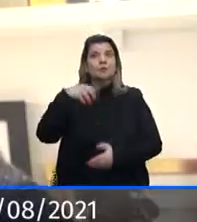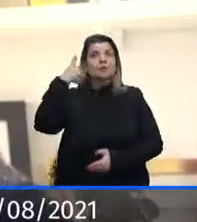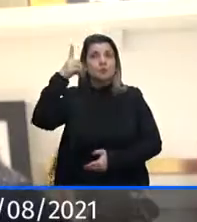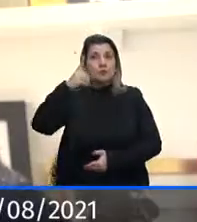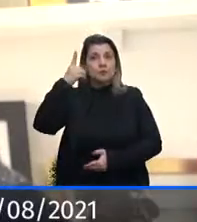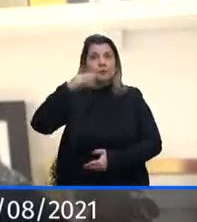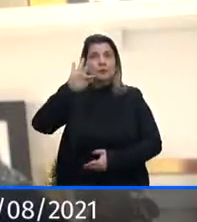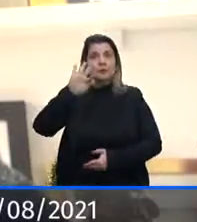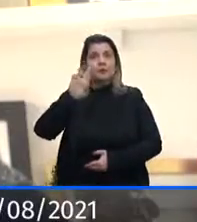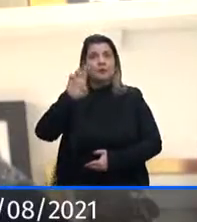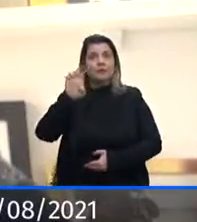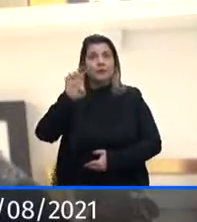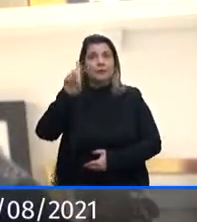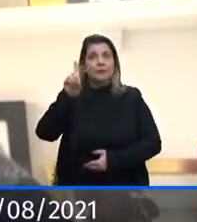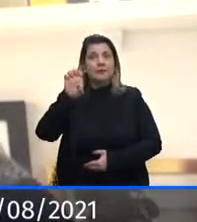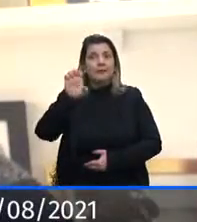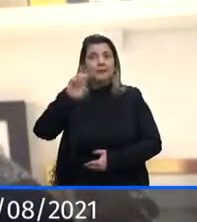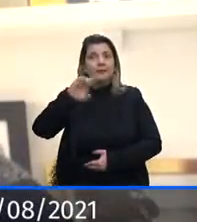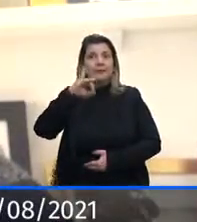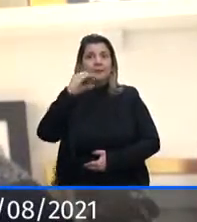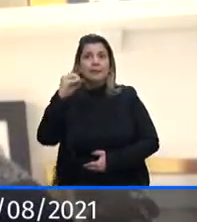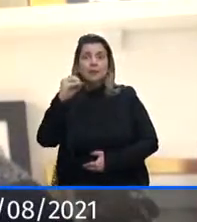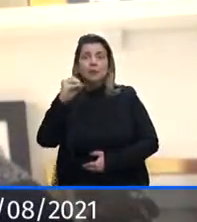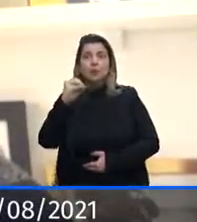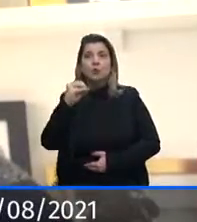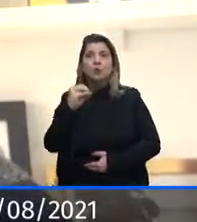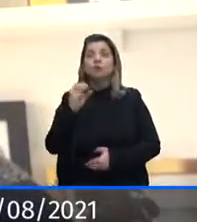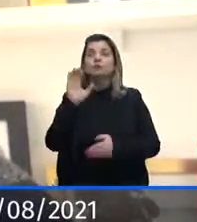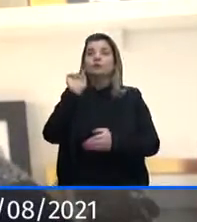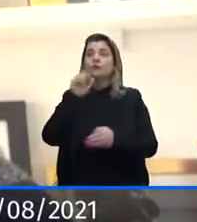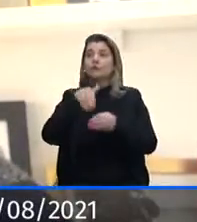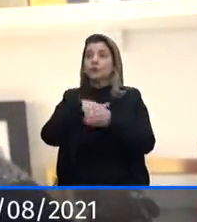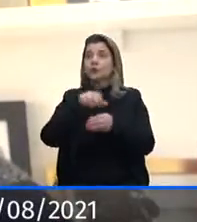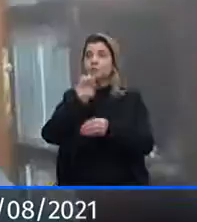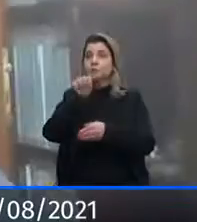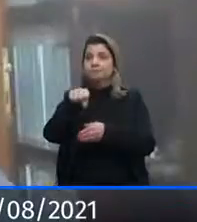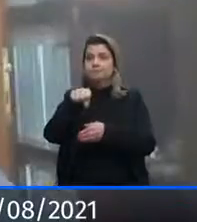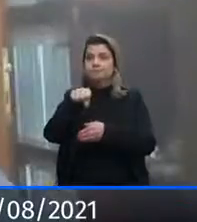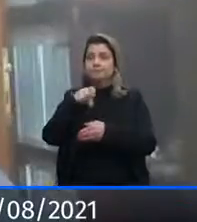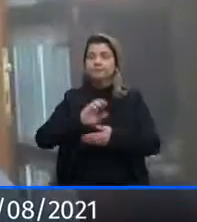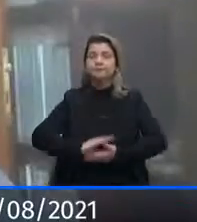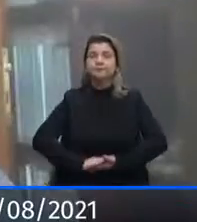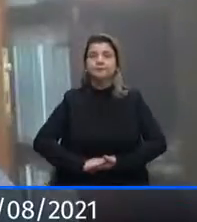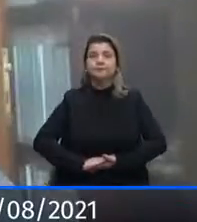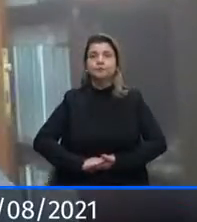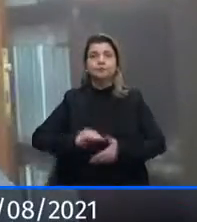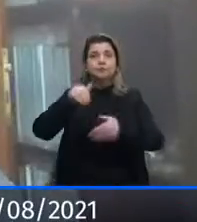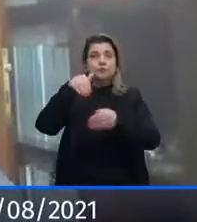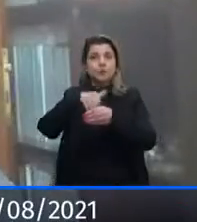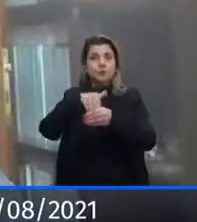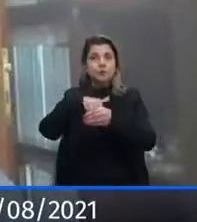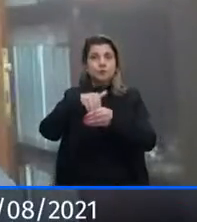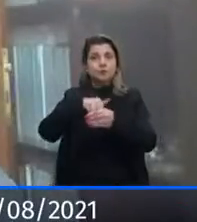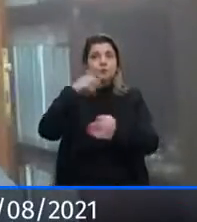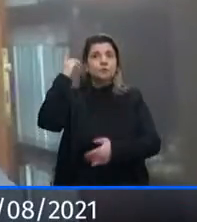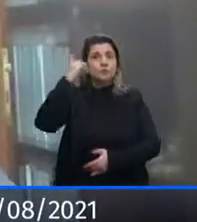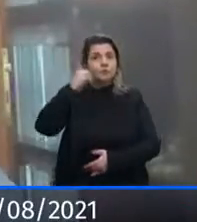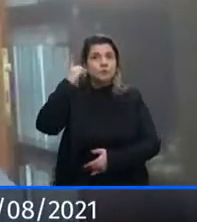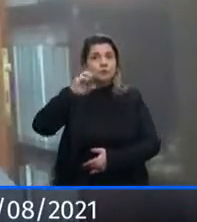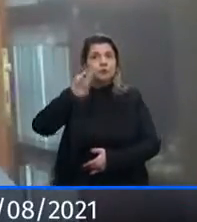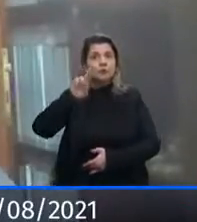Frederico? Voto com o parecer do relator, favorável. Como vota deputado Rui?